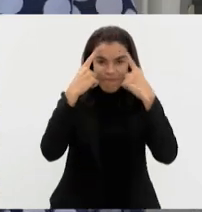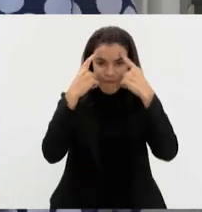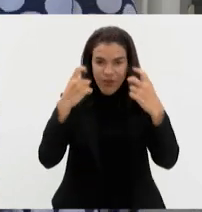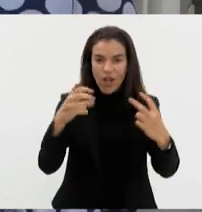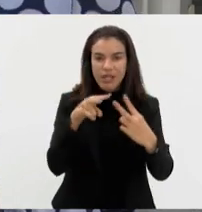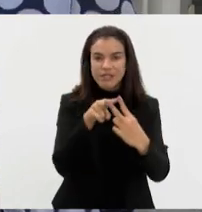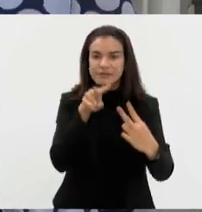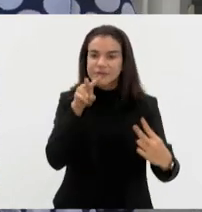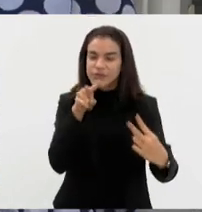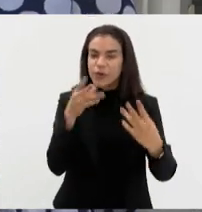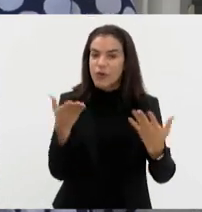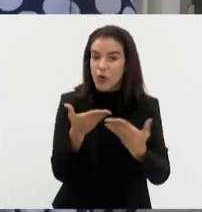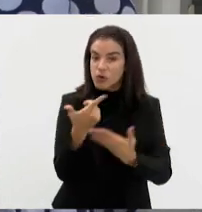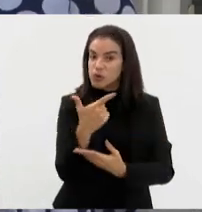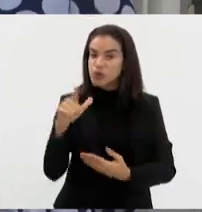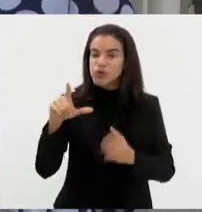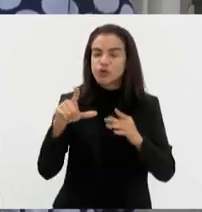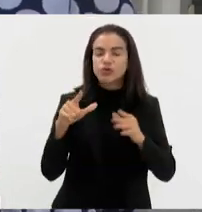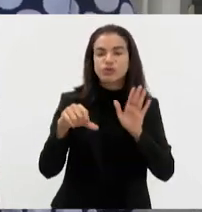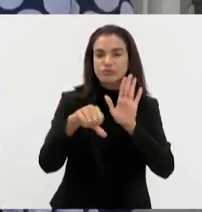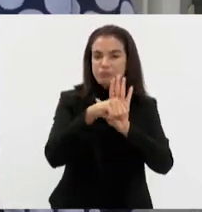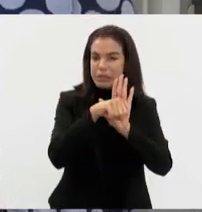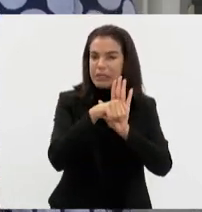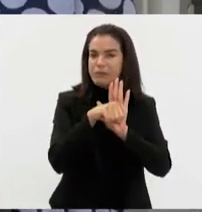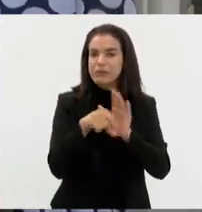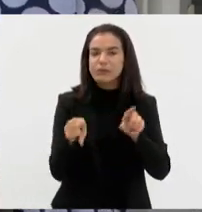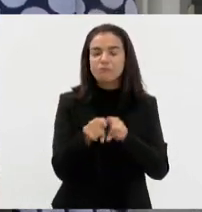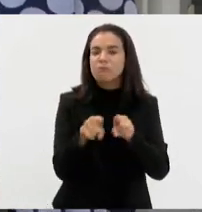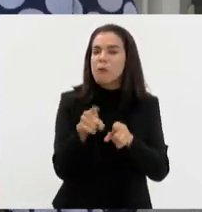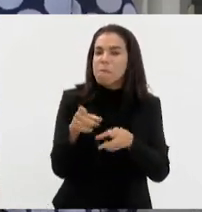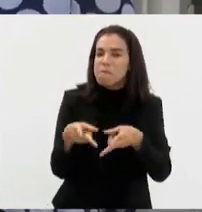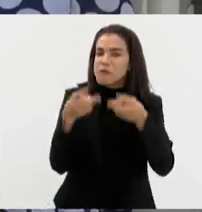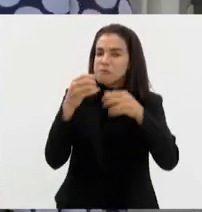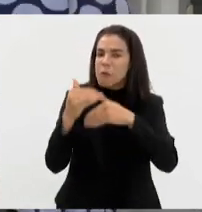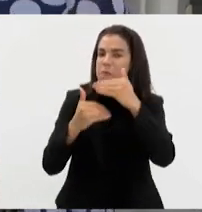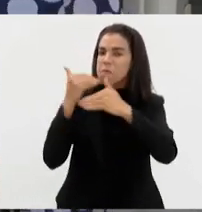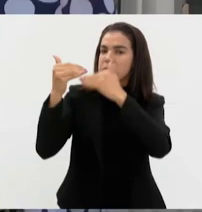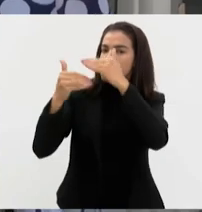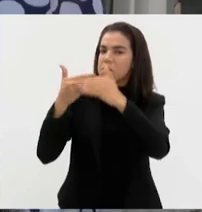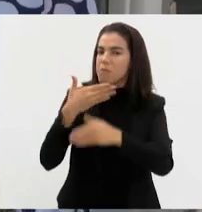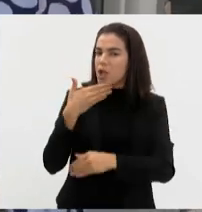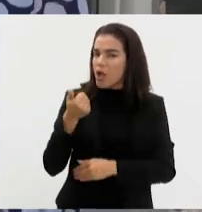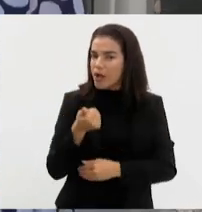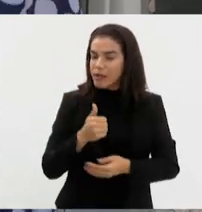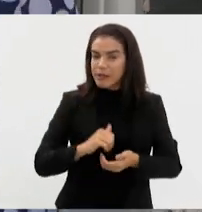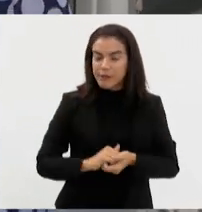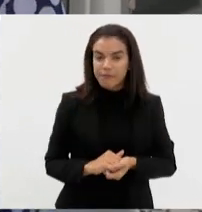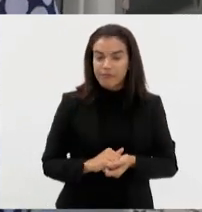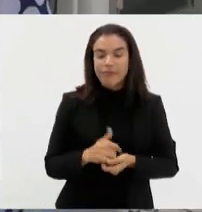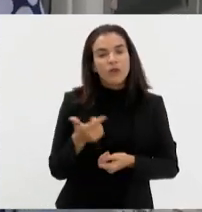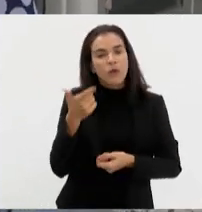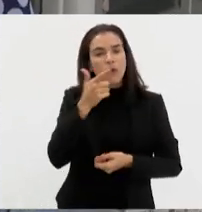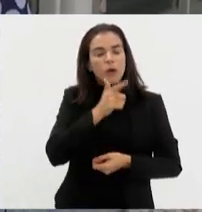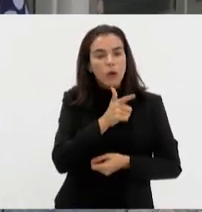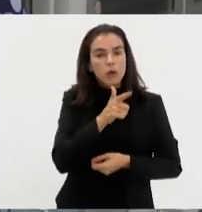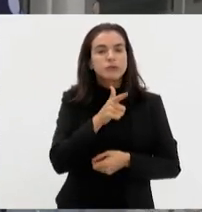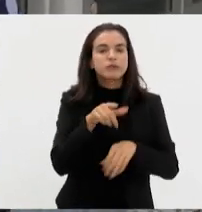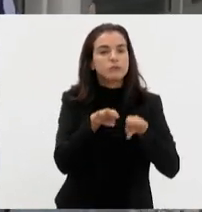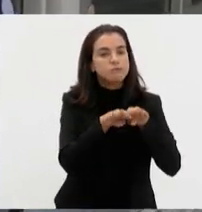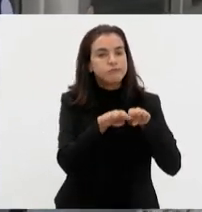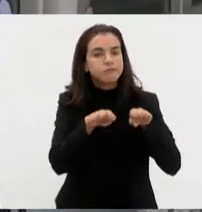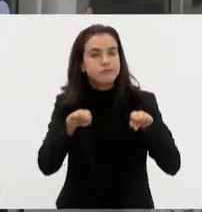mulheres, um outro tipo de crime também. Qual é o avanço que teve nesses últimos anos? Eu acho que a gente conseguiu estabelecer